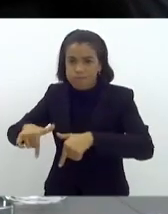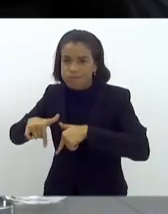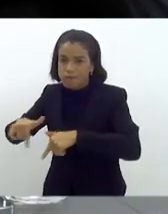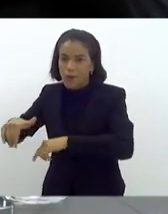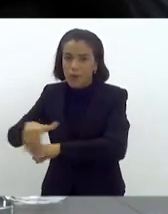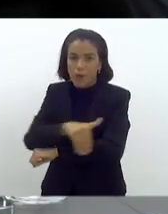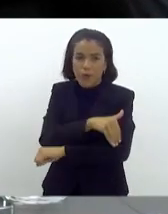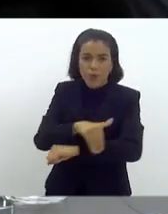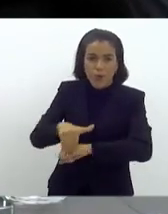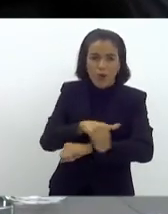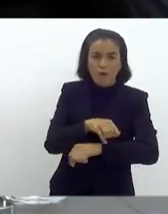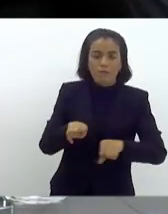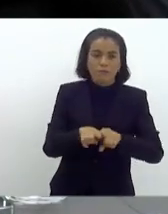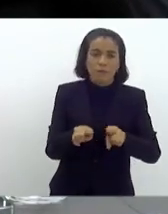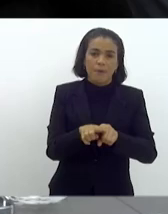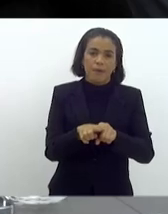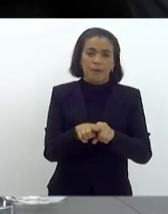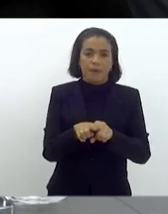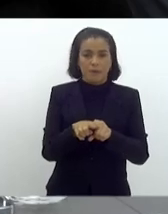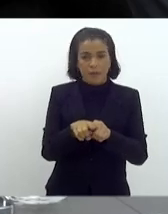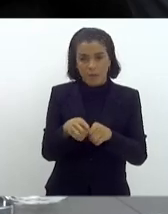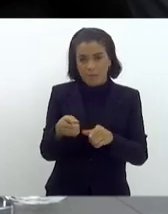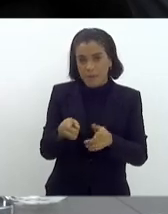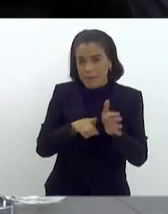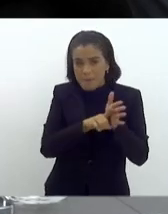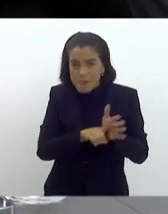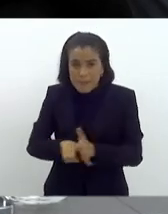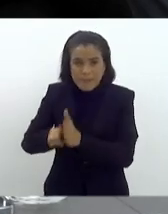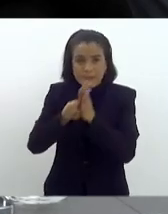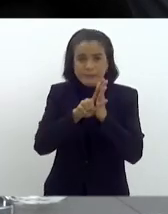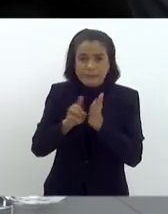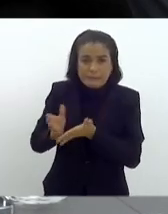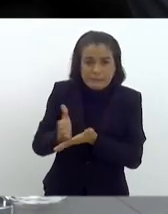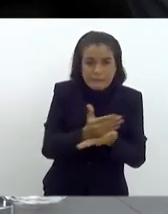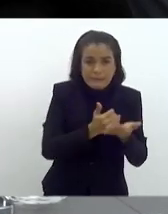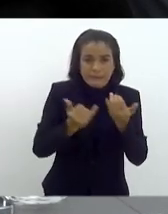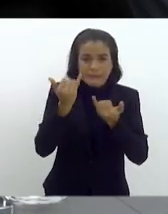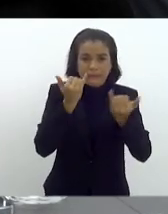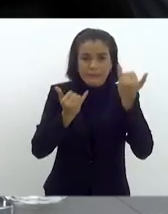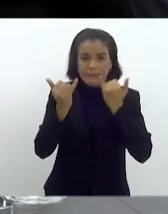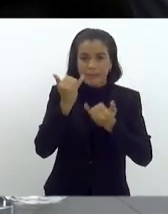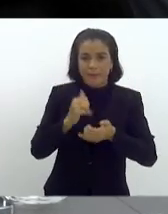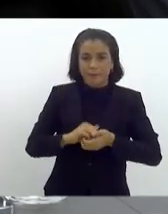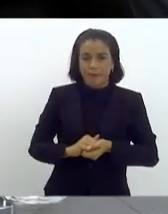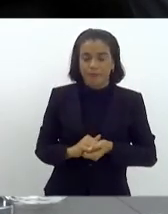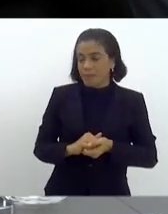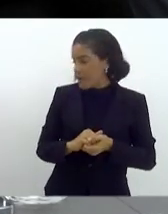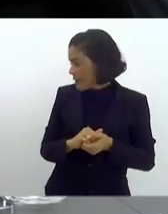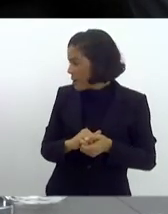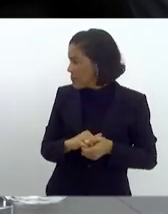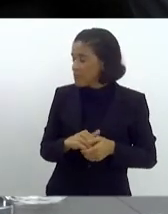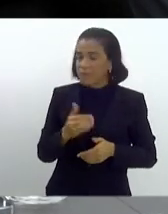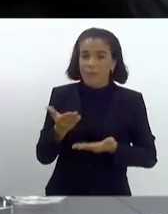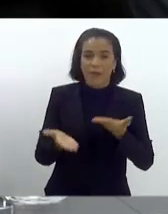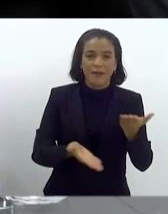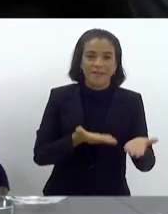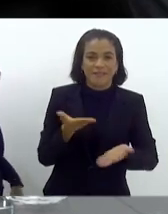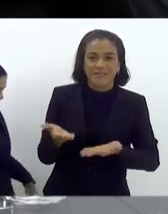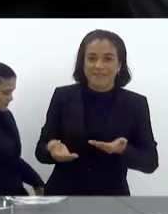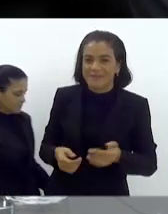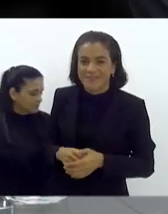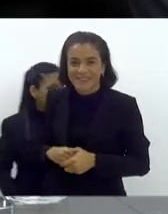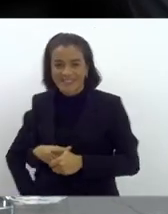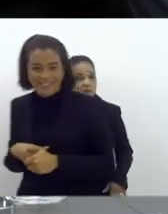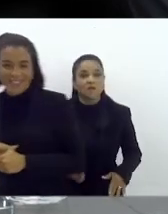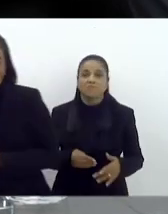ficar ocupado ali fazendo as pesquisas de dados né fazer atendimentos físicos laborados flagrantes